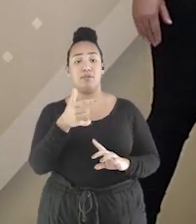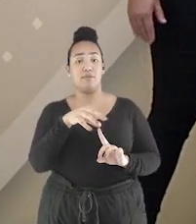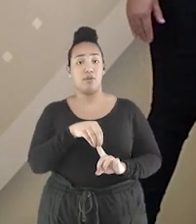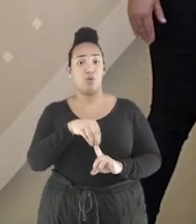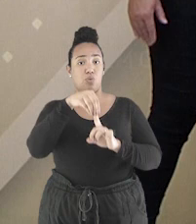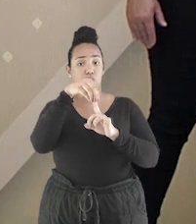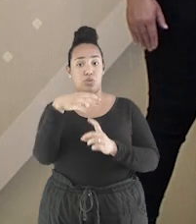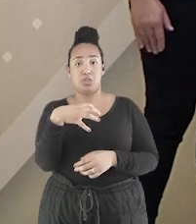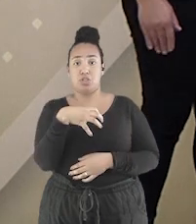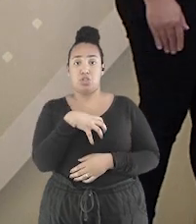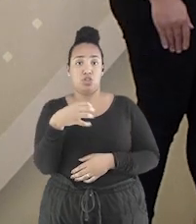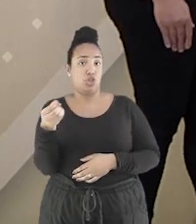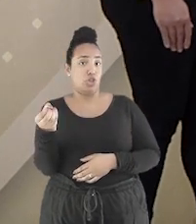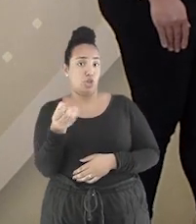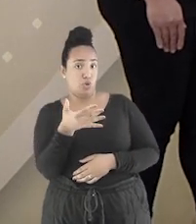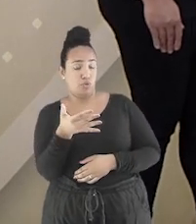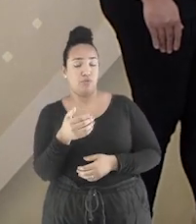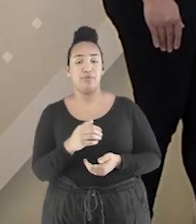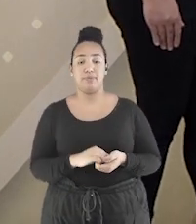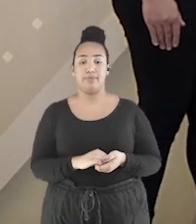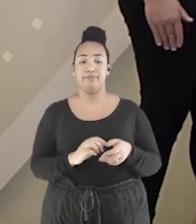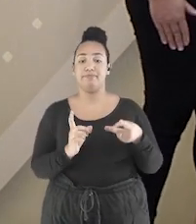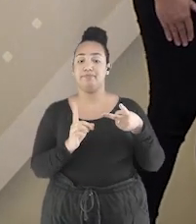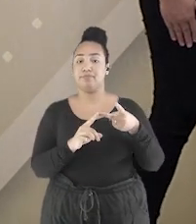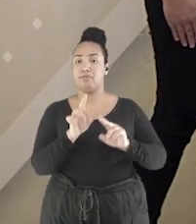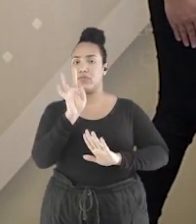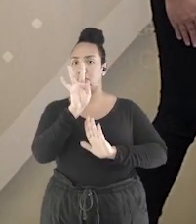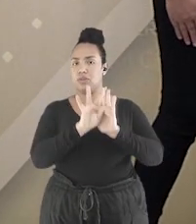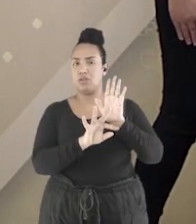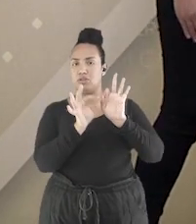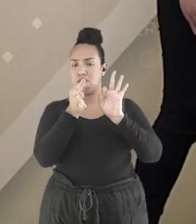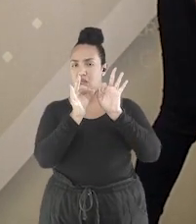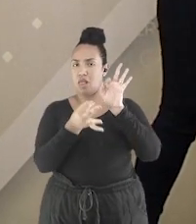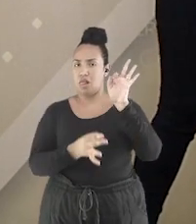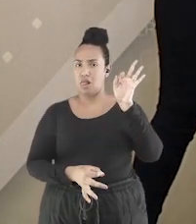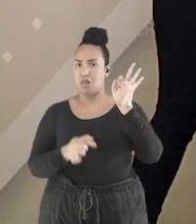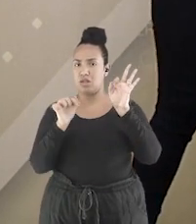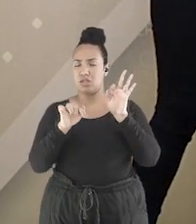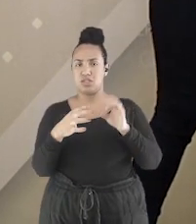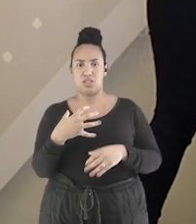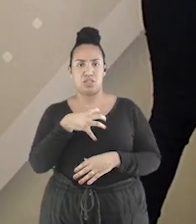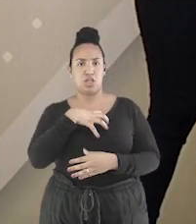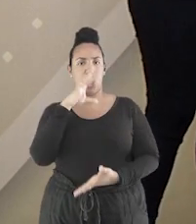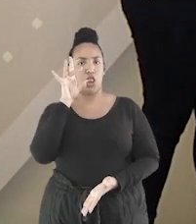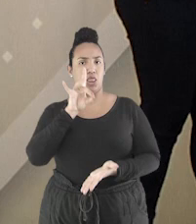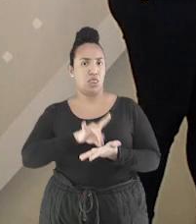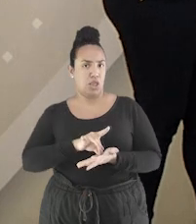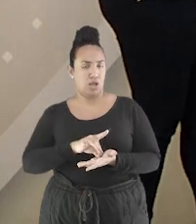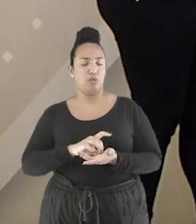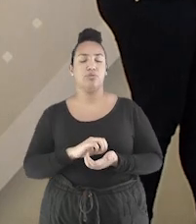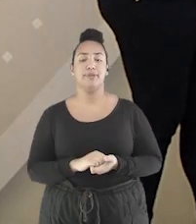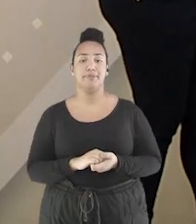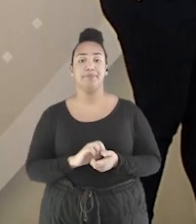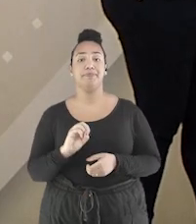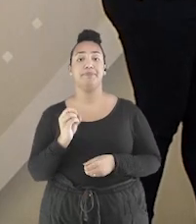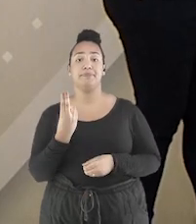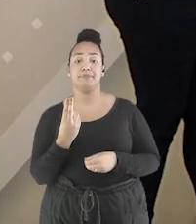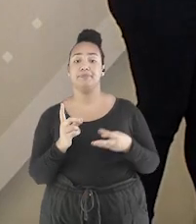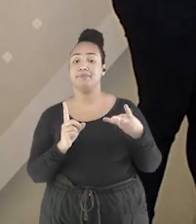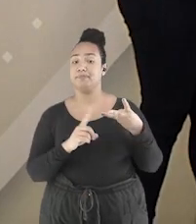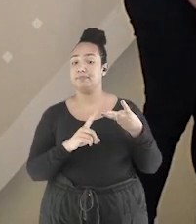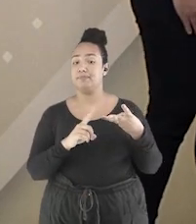com sentido novo? Letra B. É um texto longo com sentido literal? Ou letra